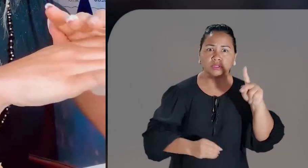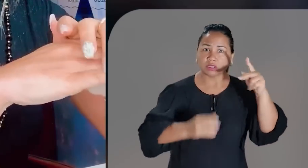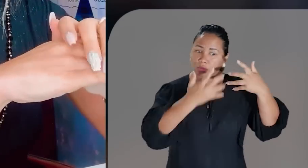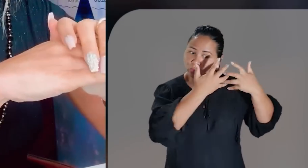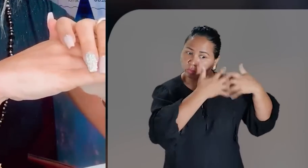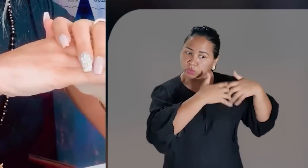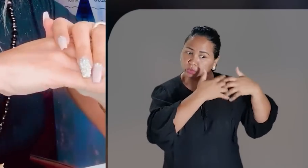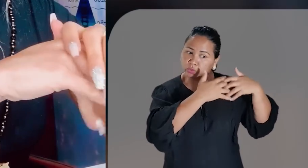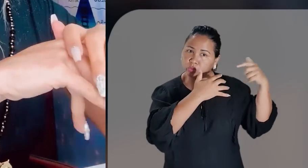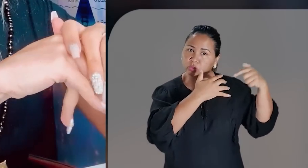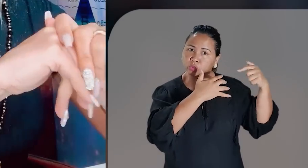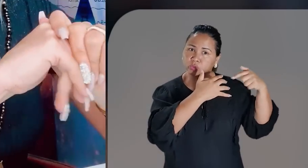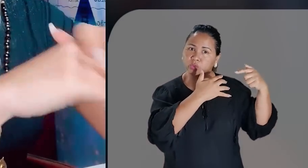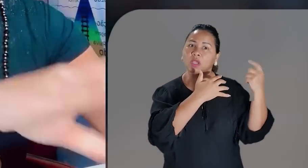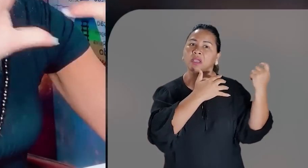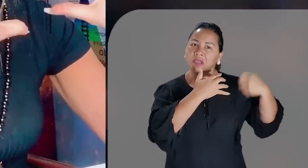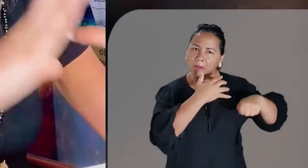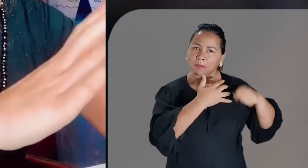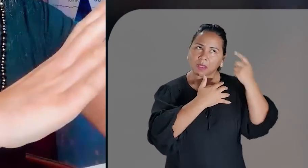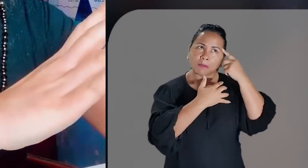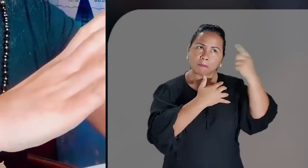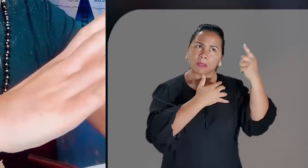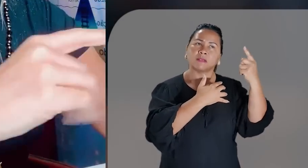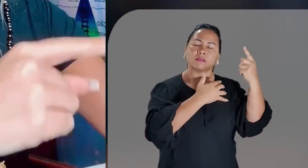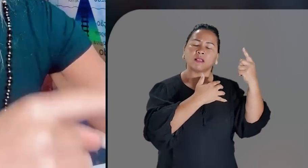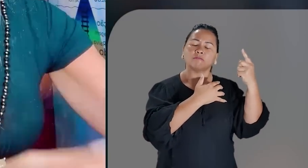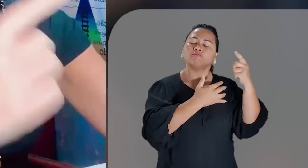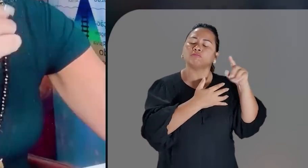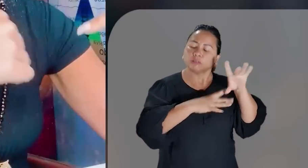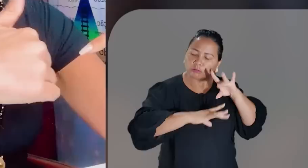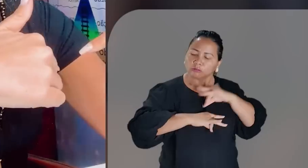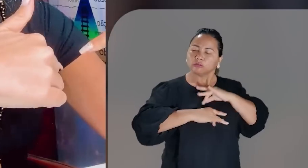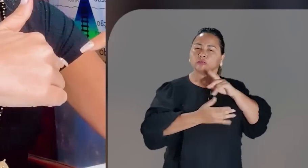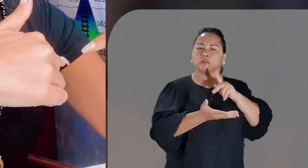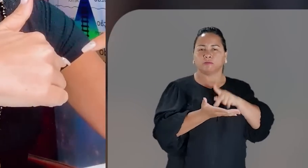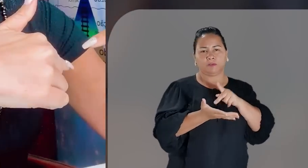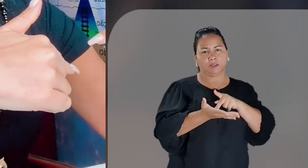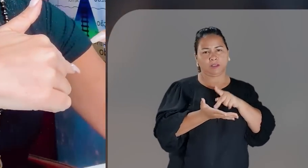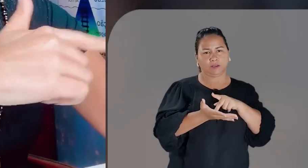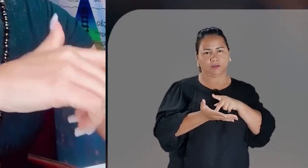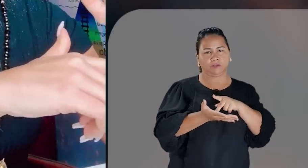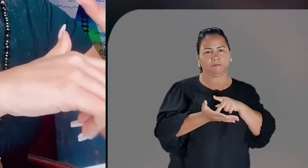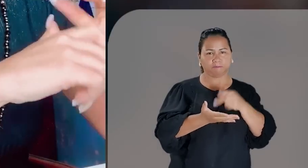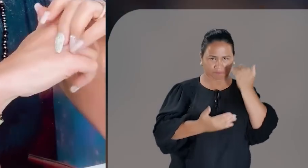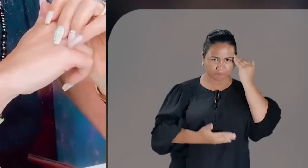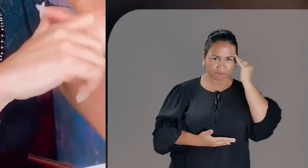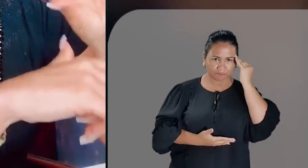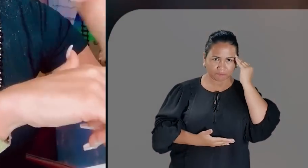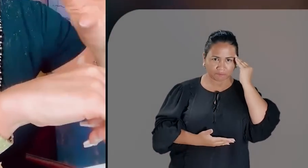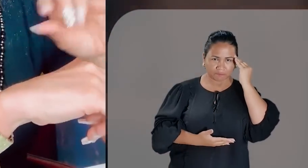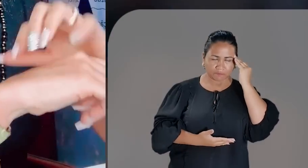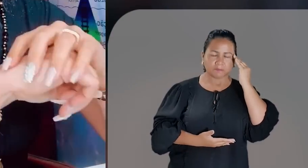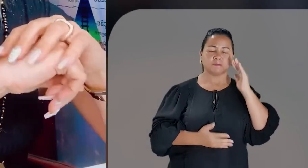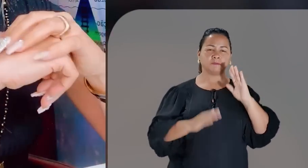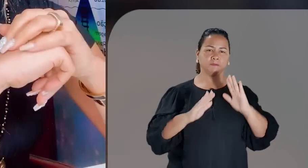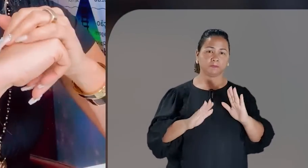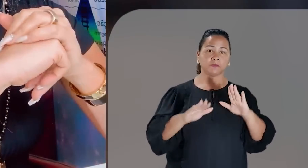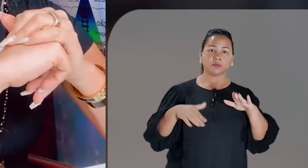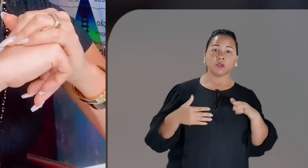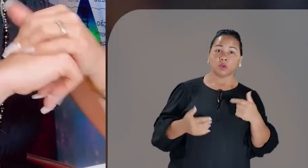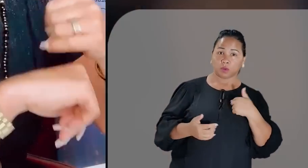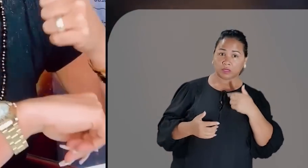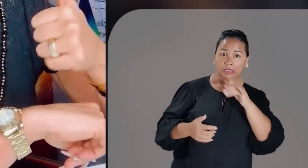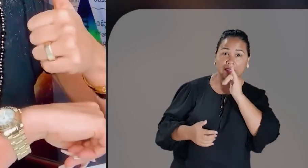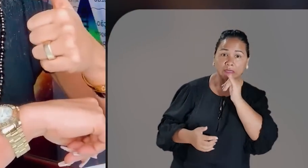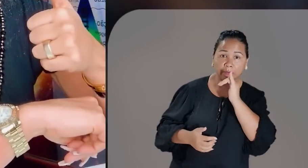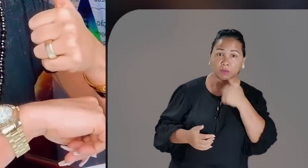conseguiu entender o que eu tô falando. Você pode cocriar tudo que a tua mente concebe como verdade. Esse é o termo correto para